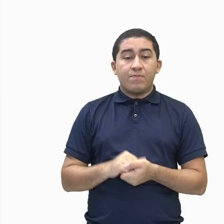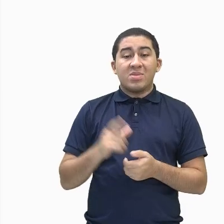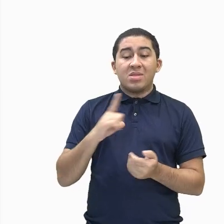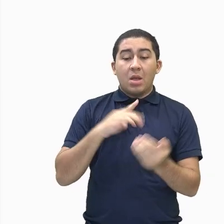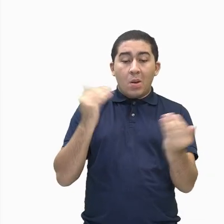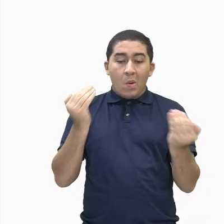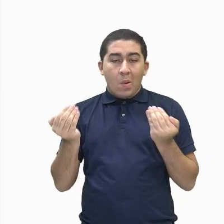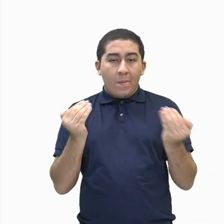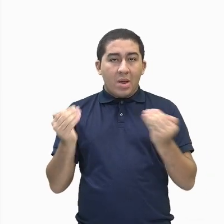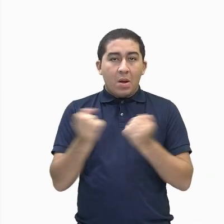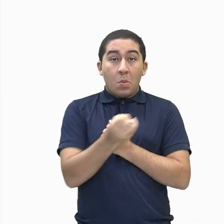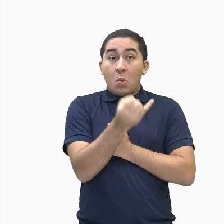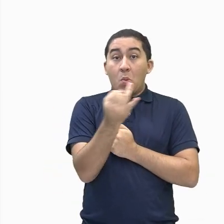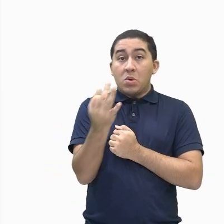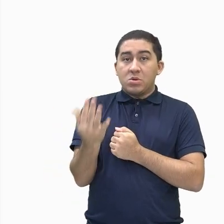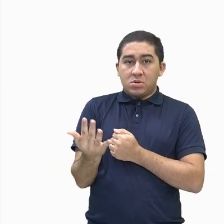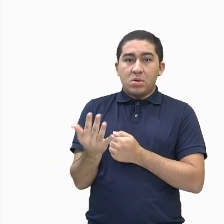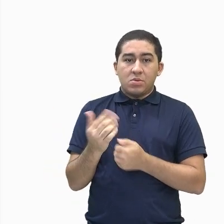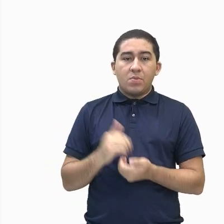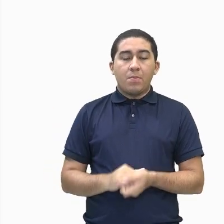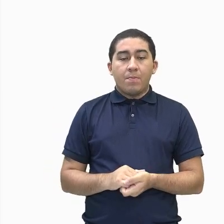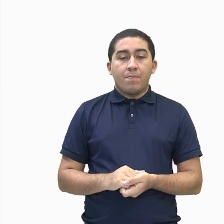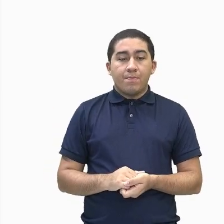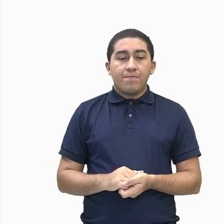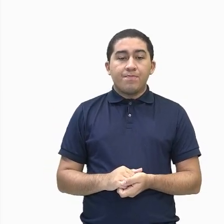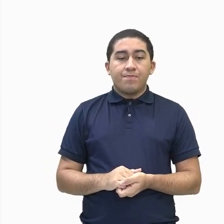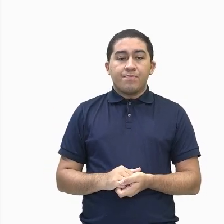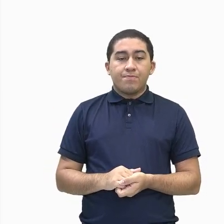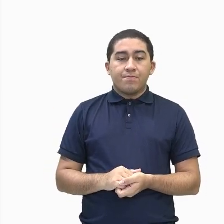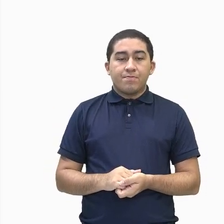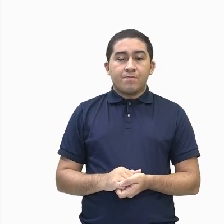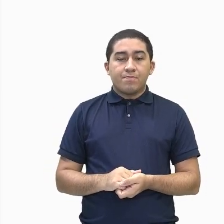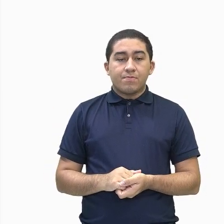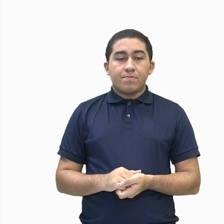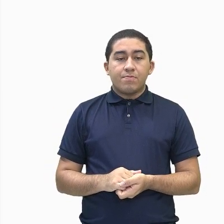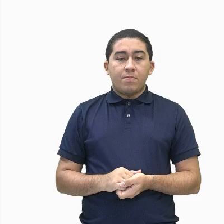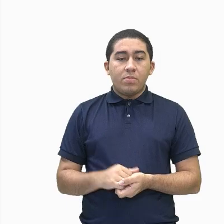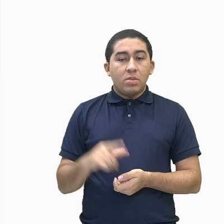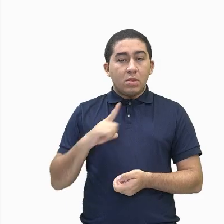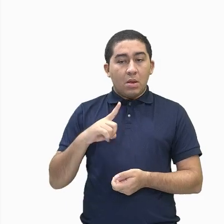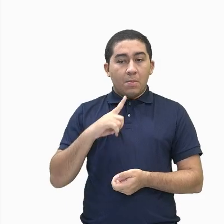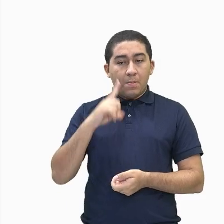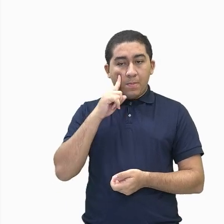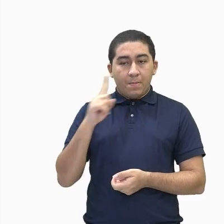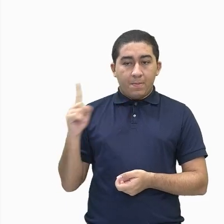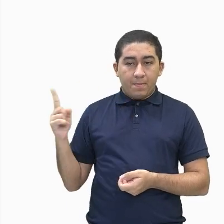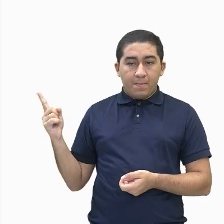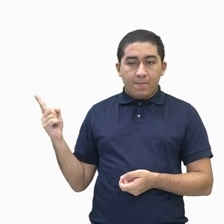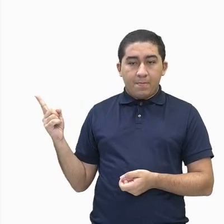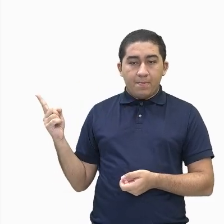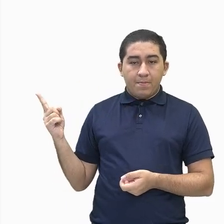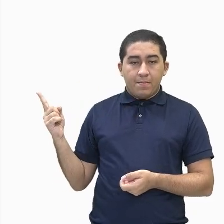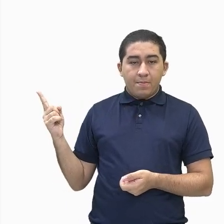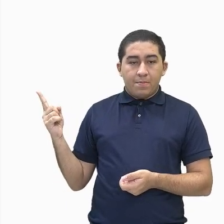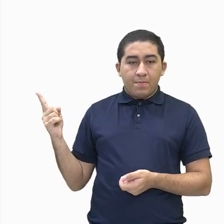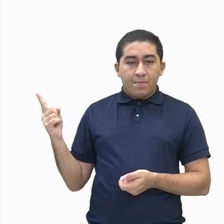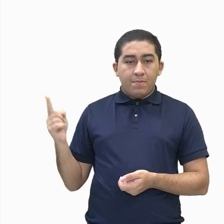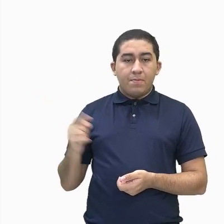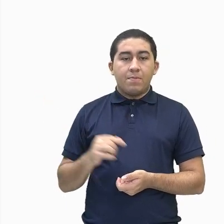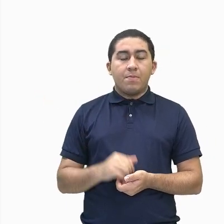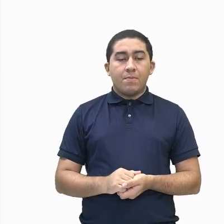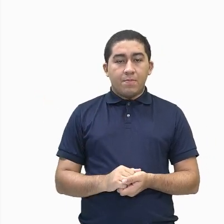comparar quantidades, certo? Então, eu tenho aqui um gráfico de barras colorido, aí